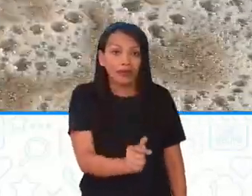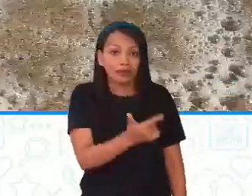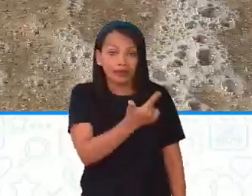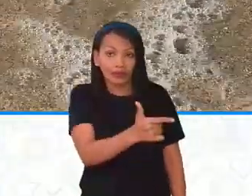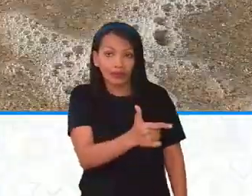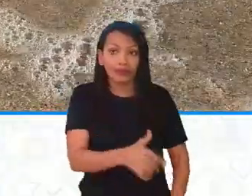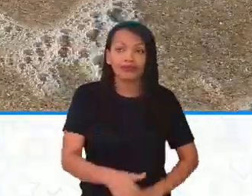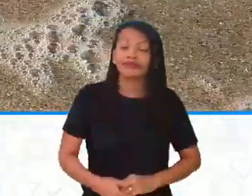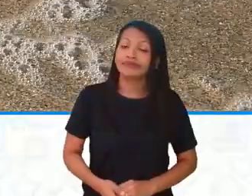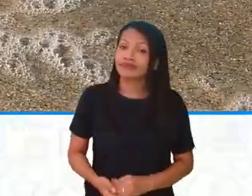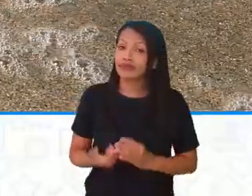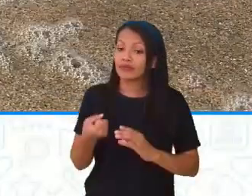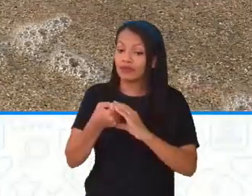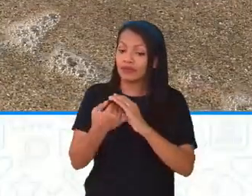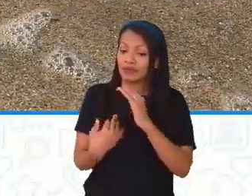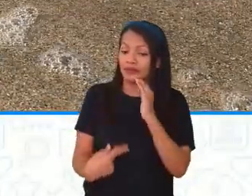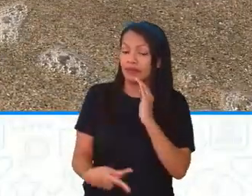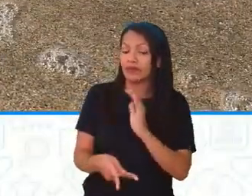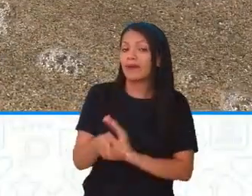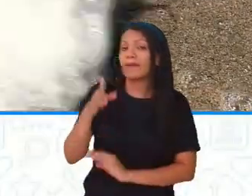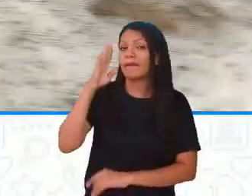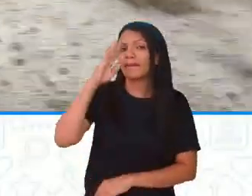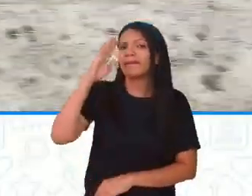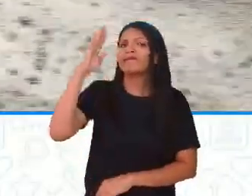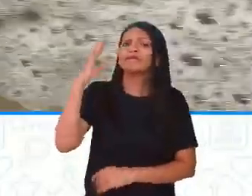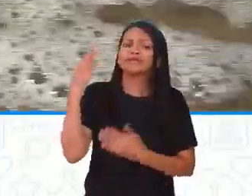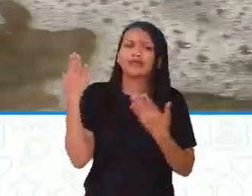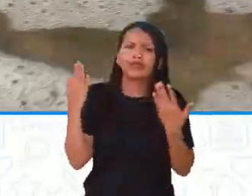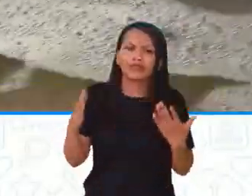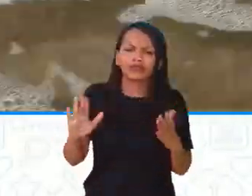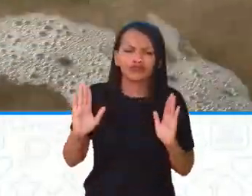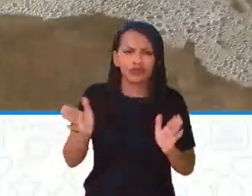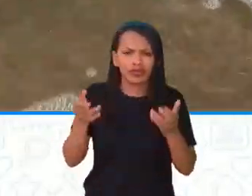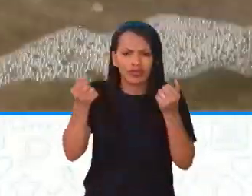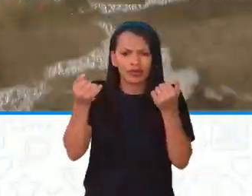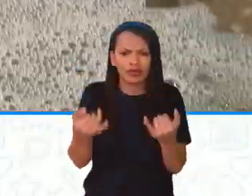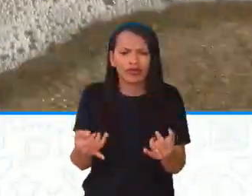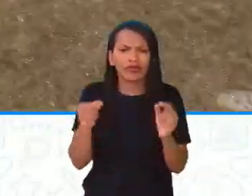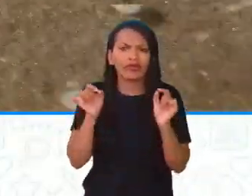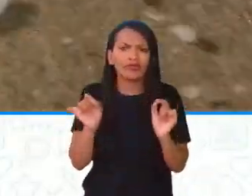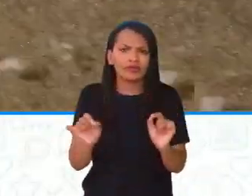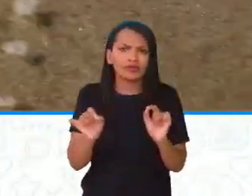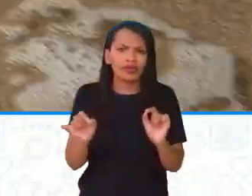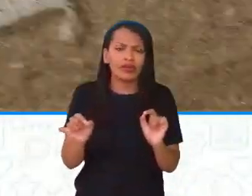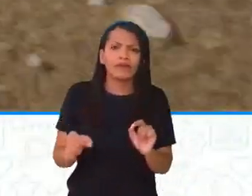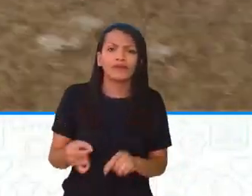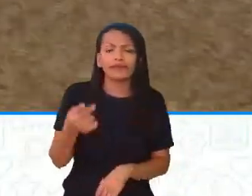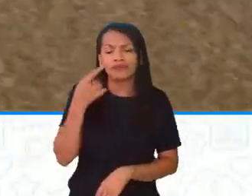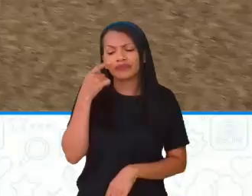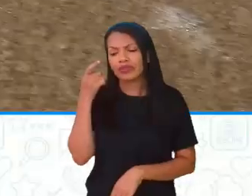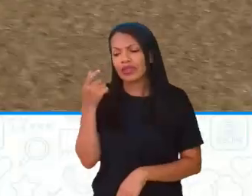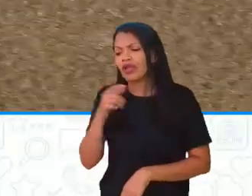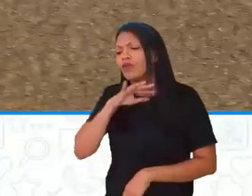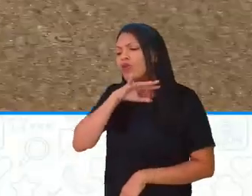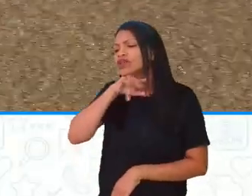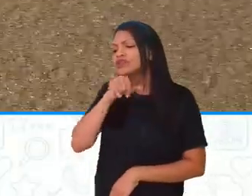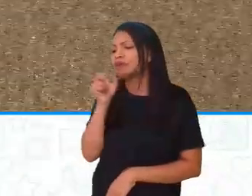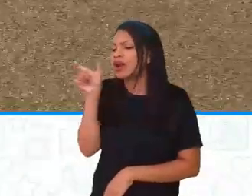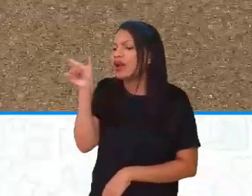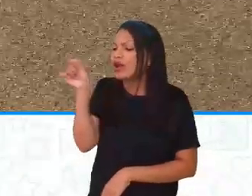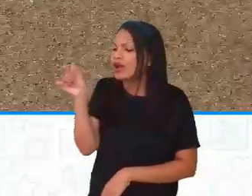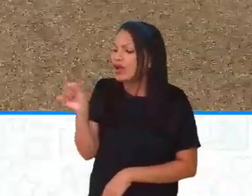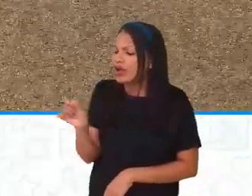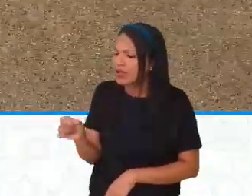A característica principal dos animais vertebrados, como a gente já falou, são os animais que têm ossos. Já